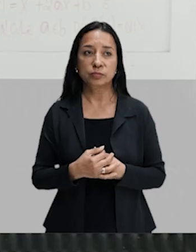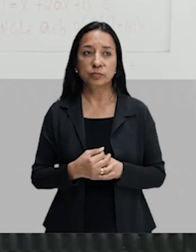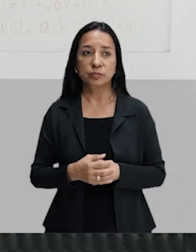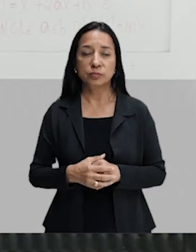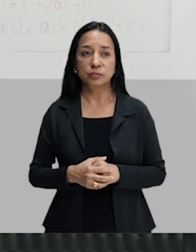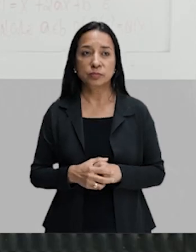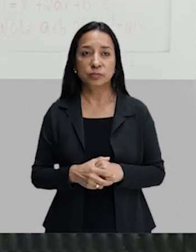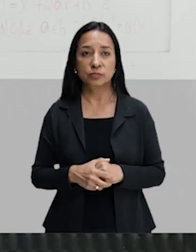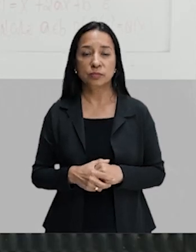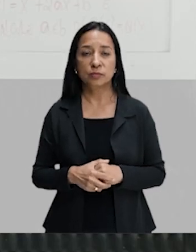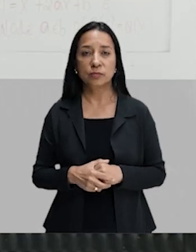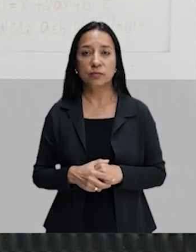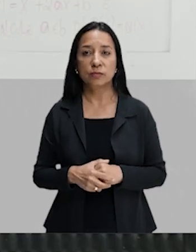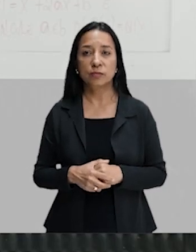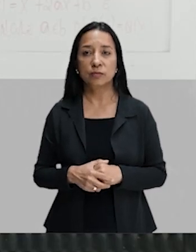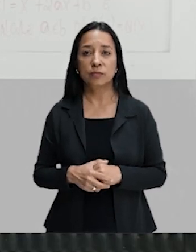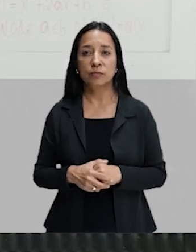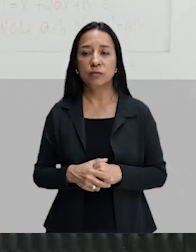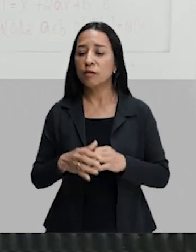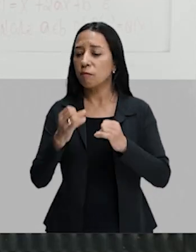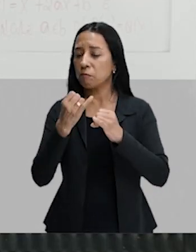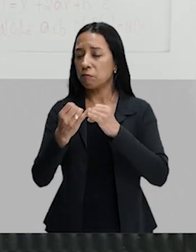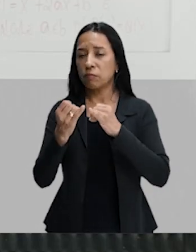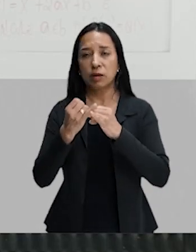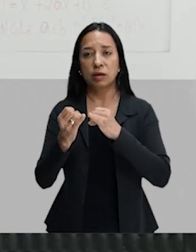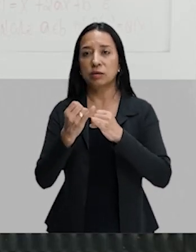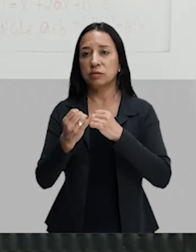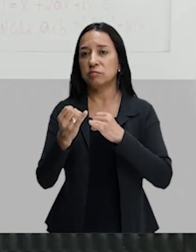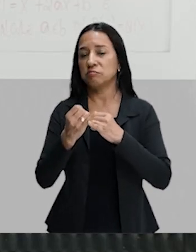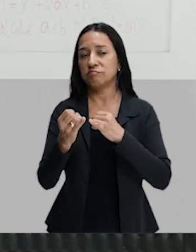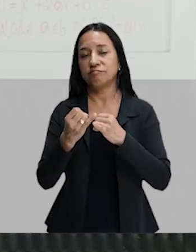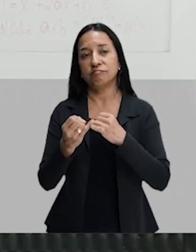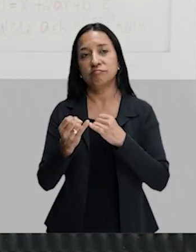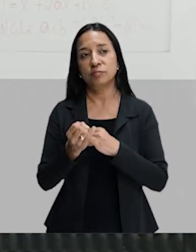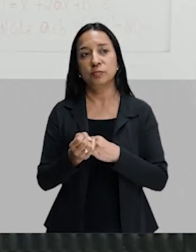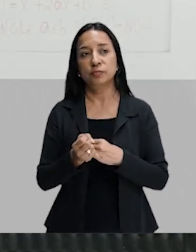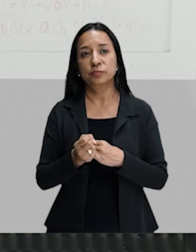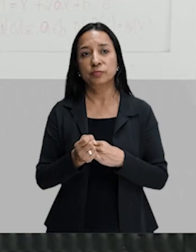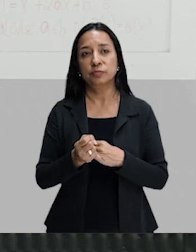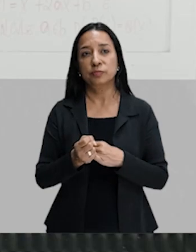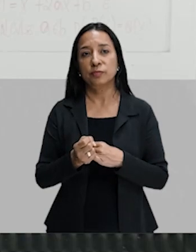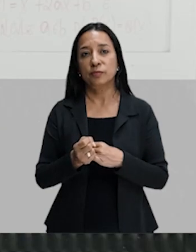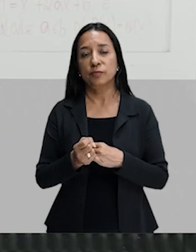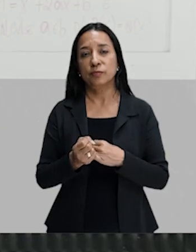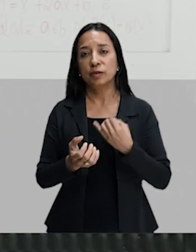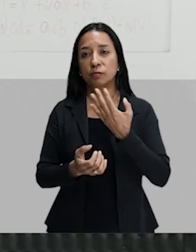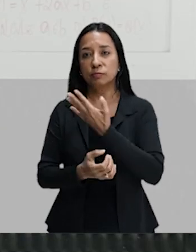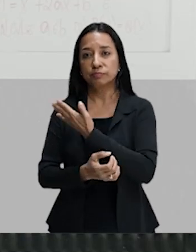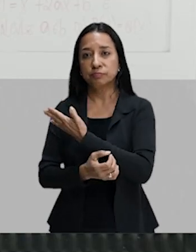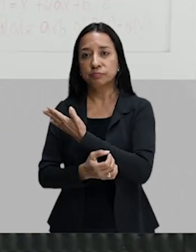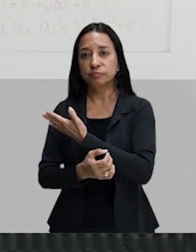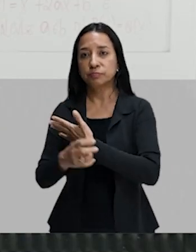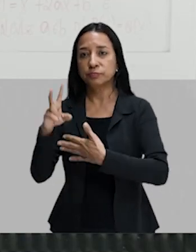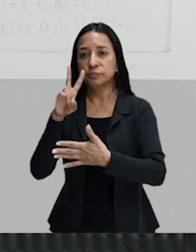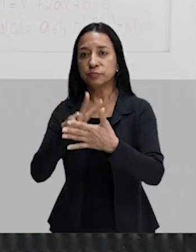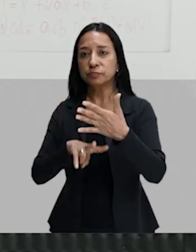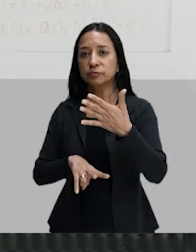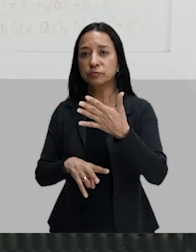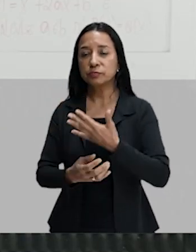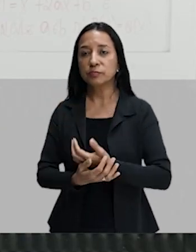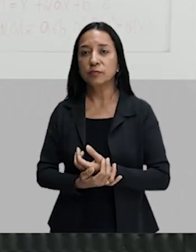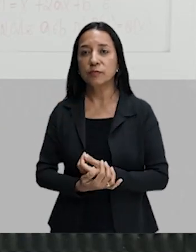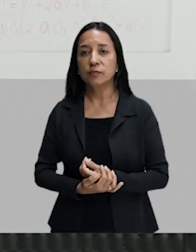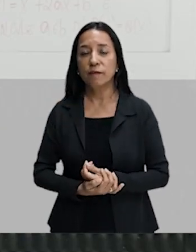É praticamente bem parecido com o que nós fizemos ainda agora, pessoal. Seja px igual a x ao quadrado